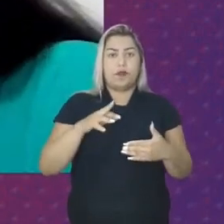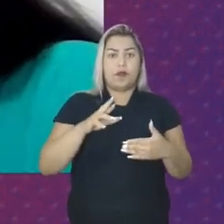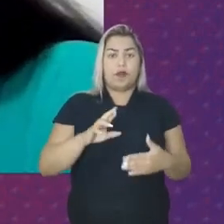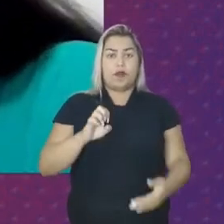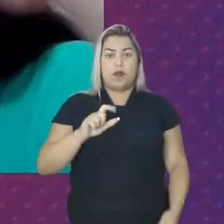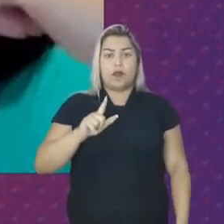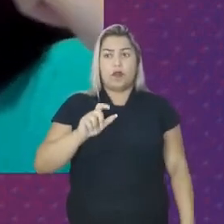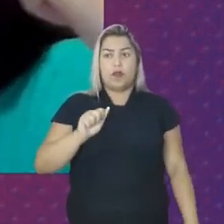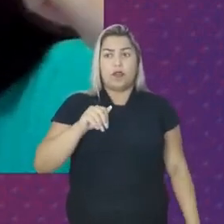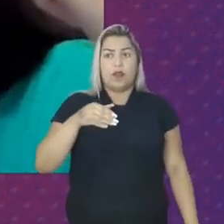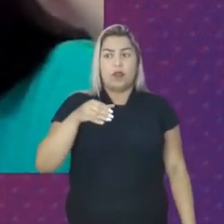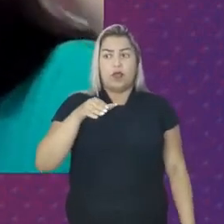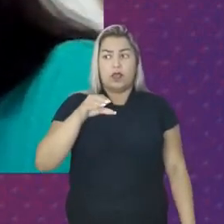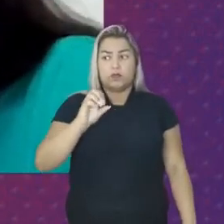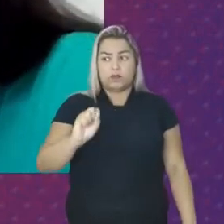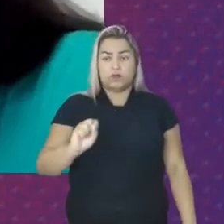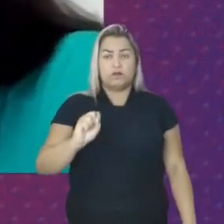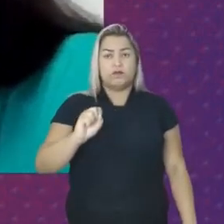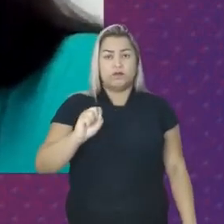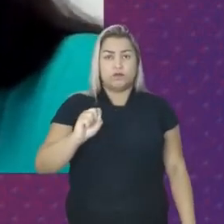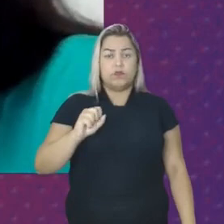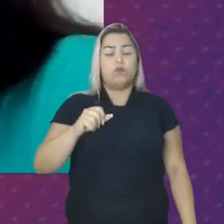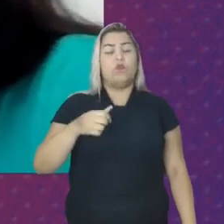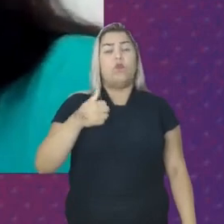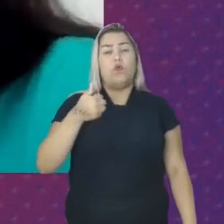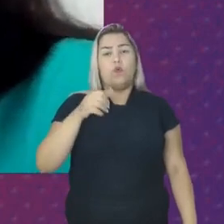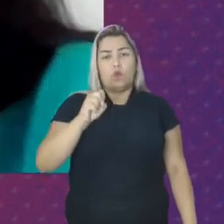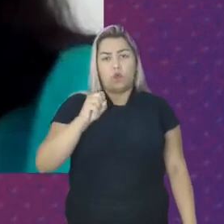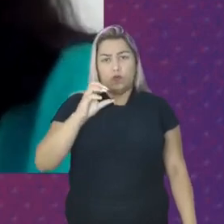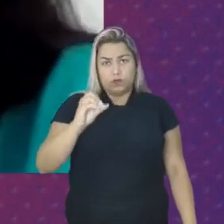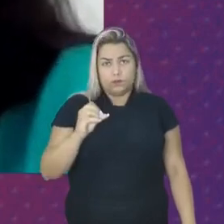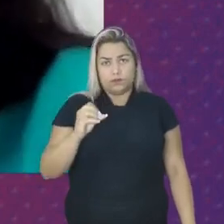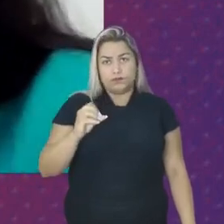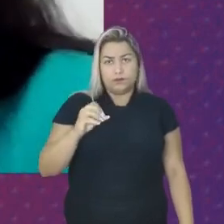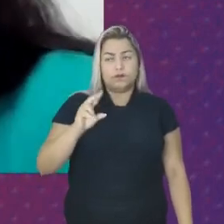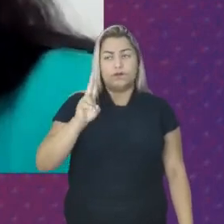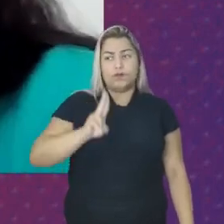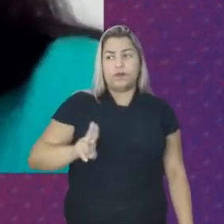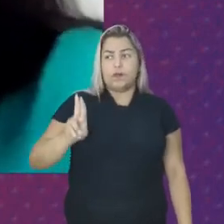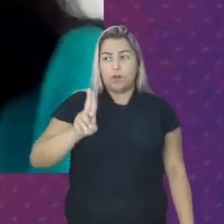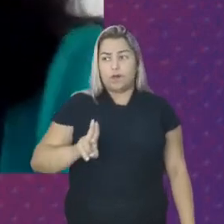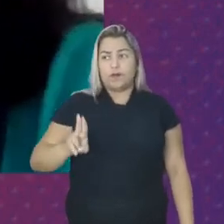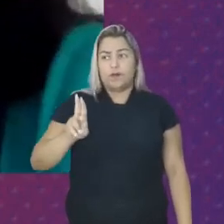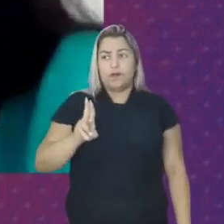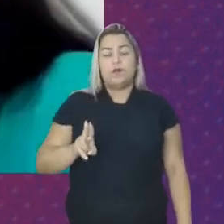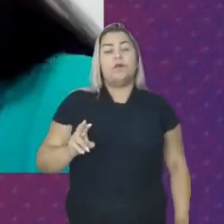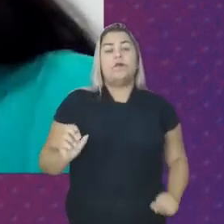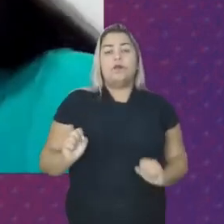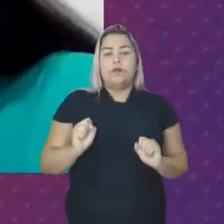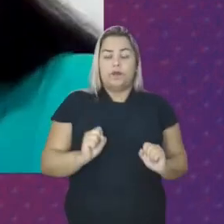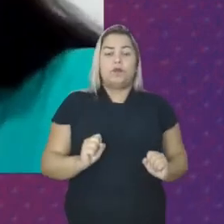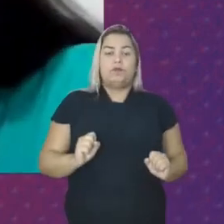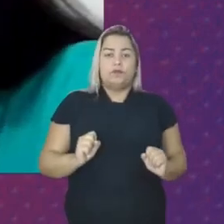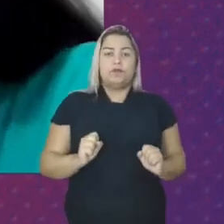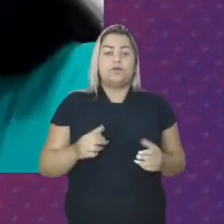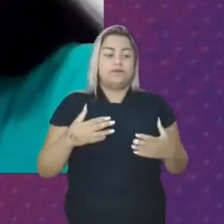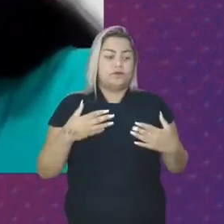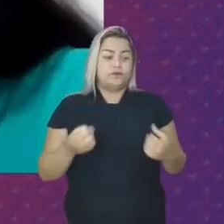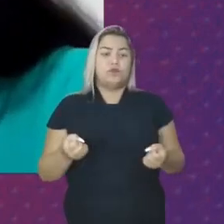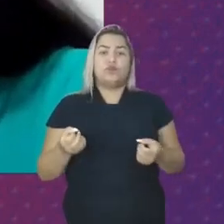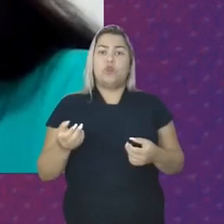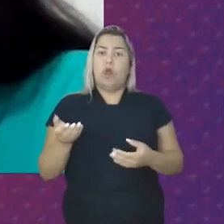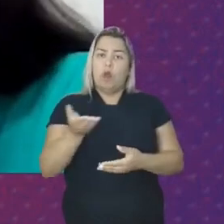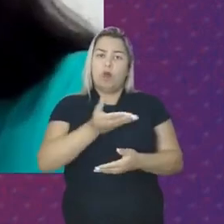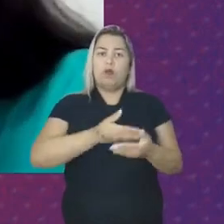Exteriores para o Ligue 180 também ser utilizado e poder atender em outros